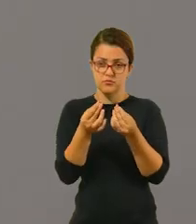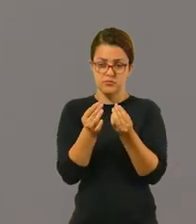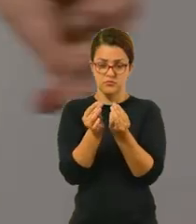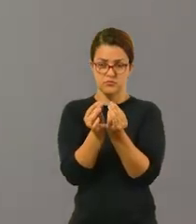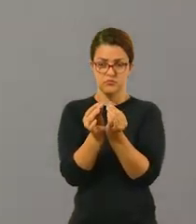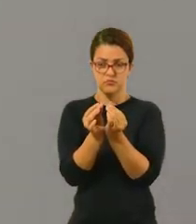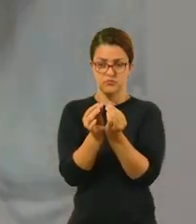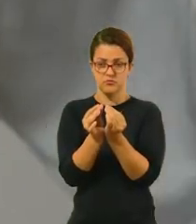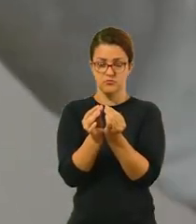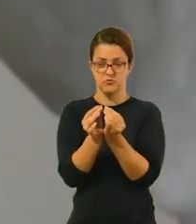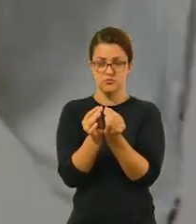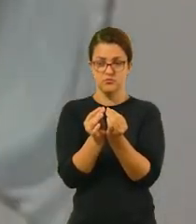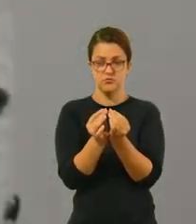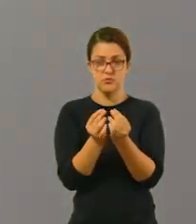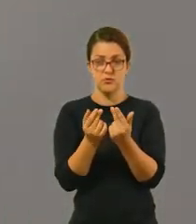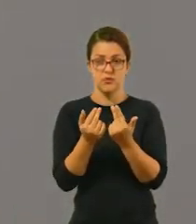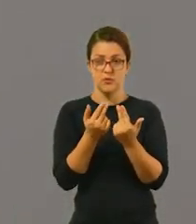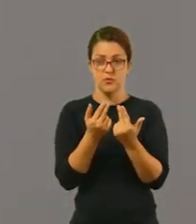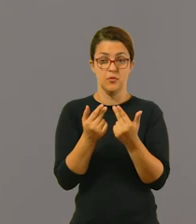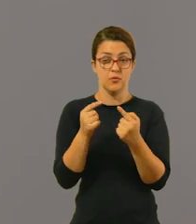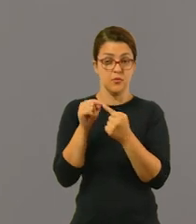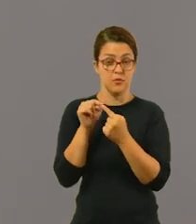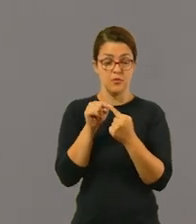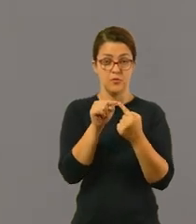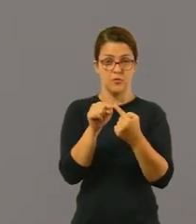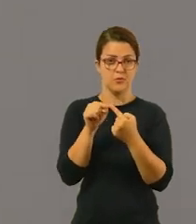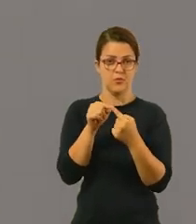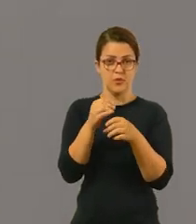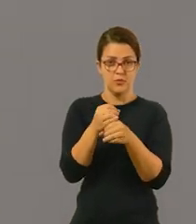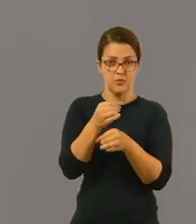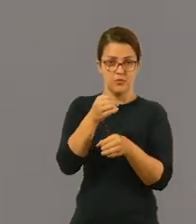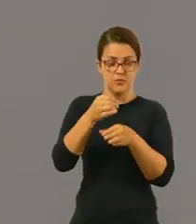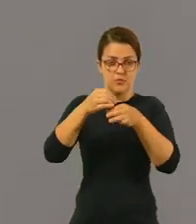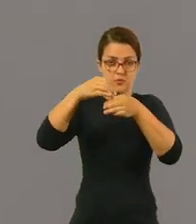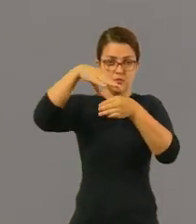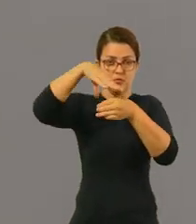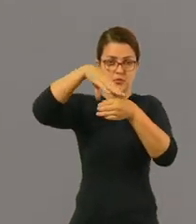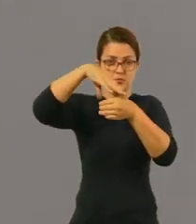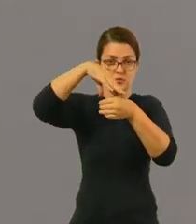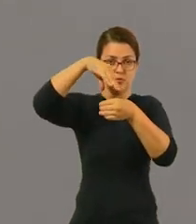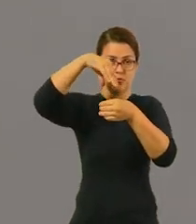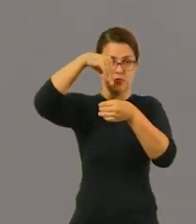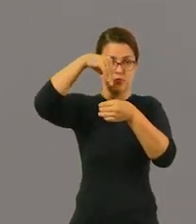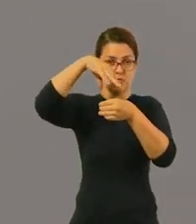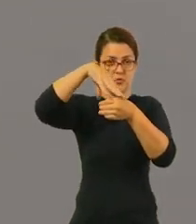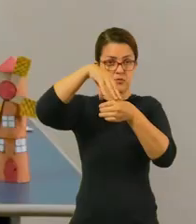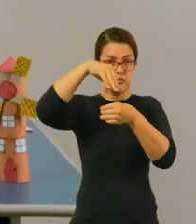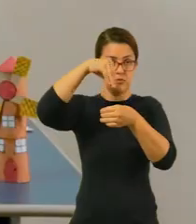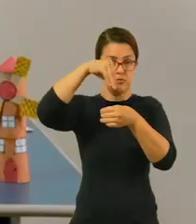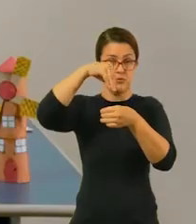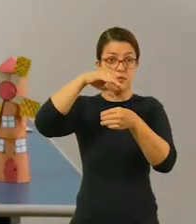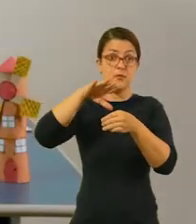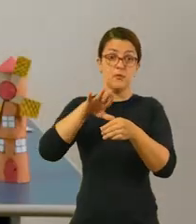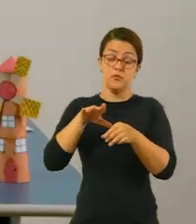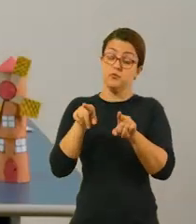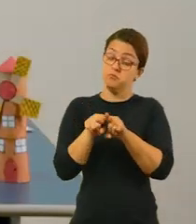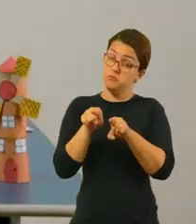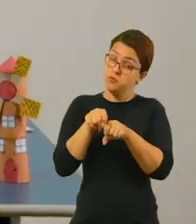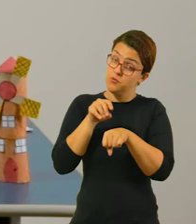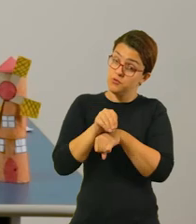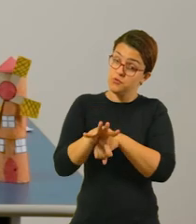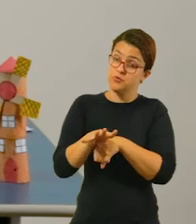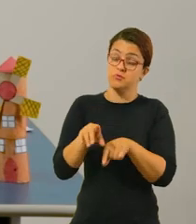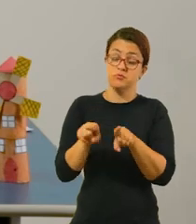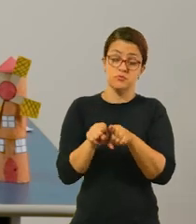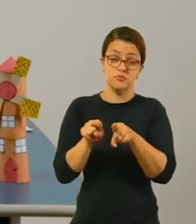o tamanho que encaixe em cima do telhadinho. Mas tenho mais uma sugestão para